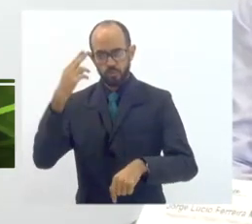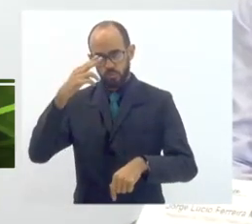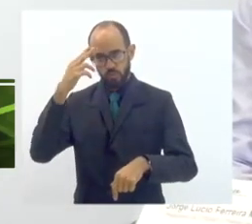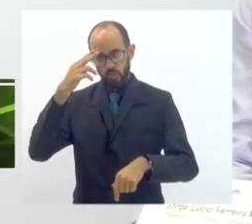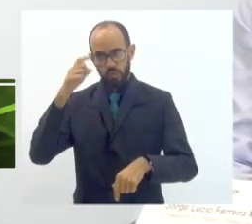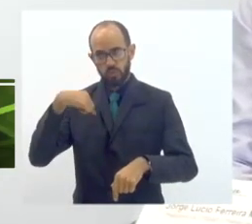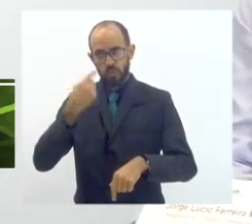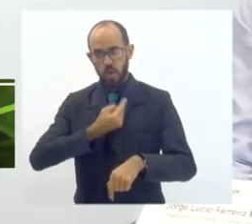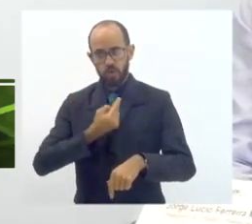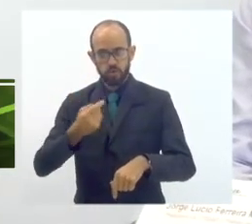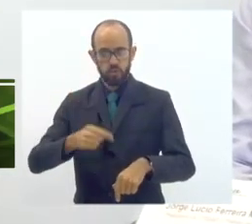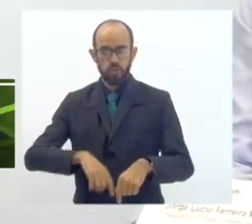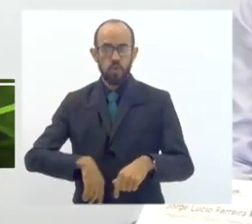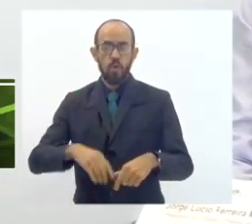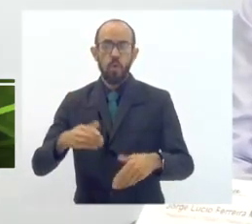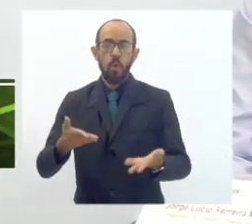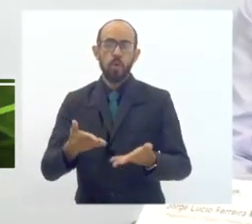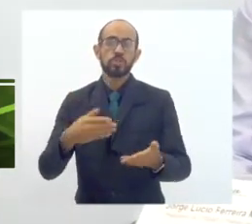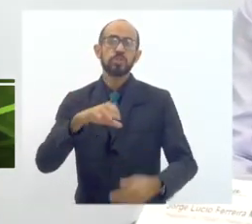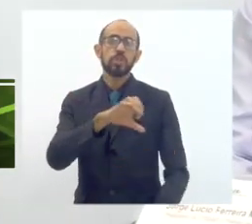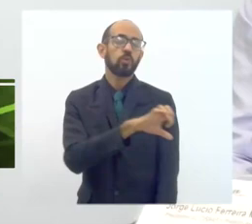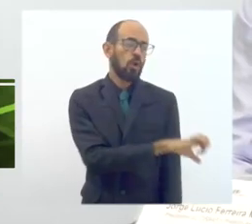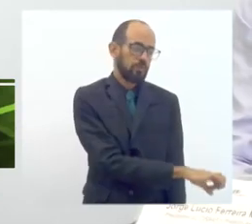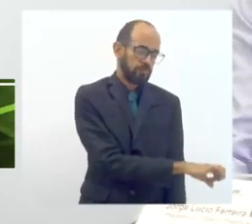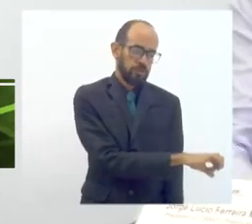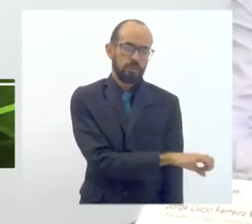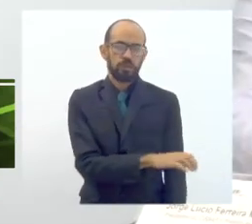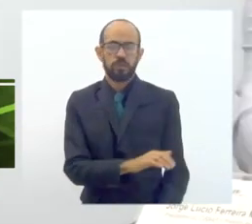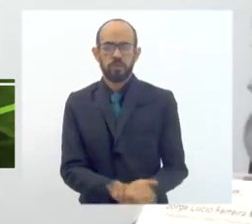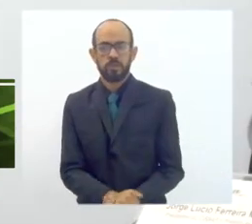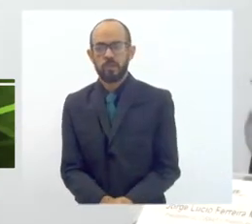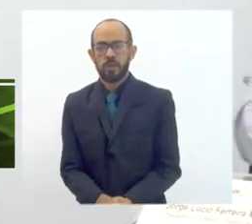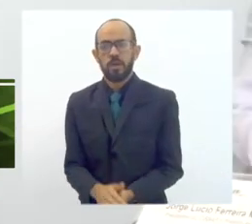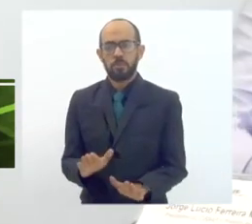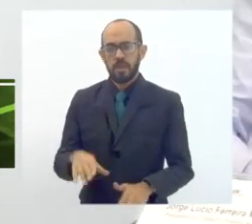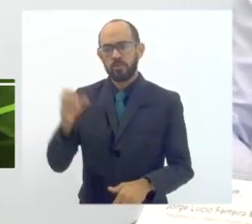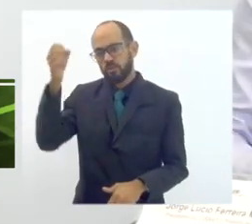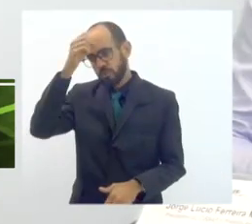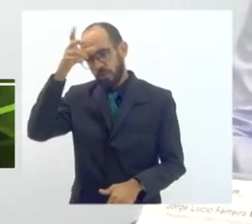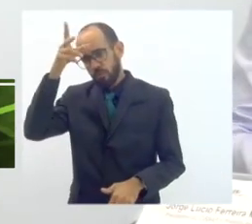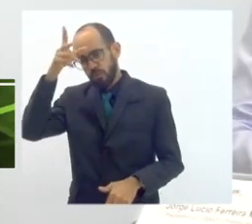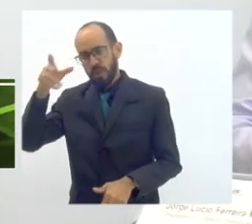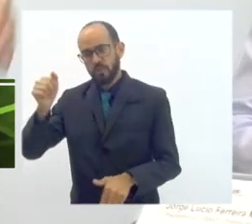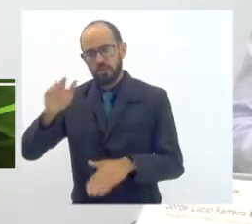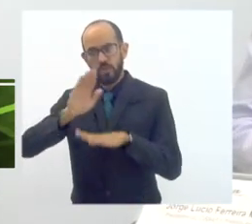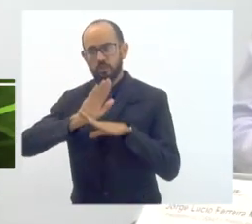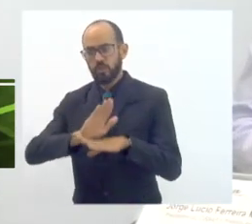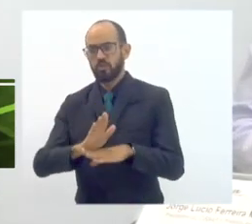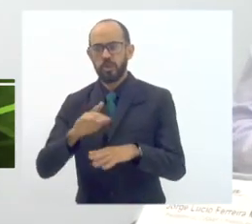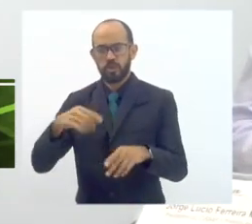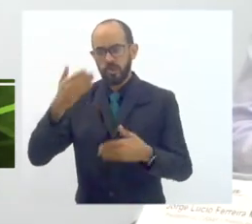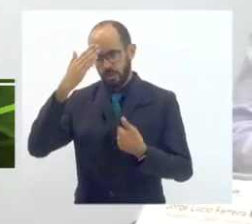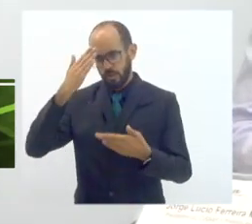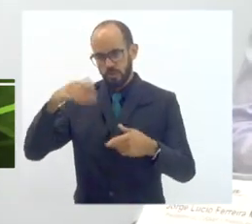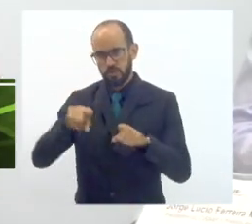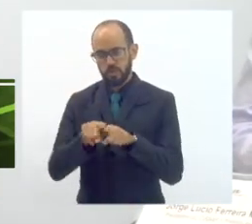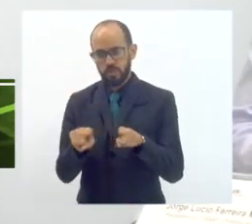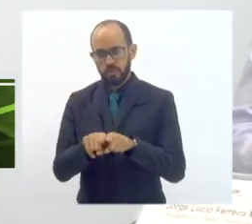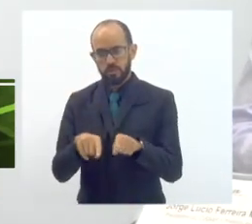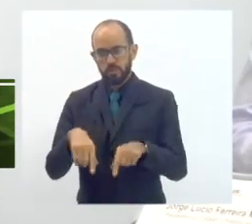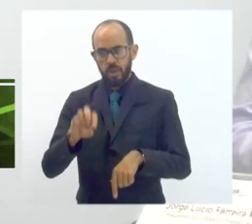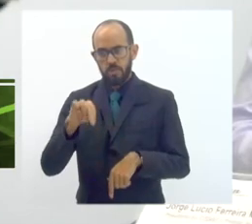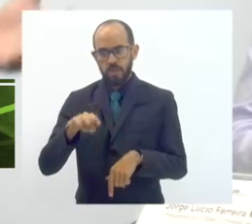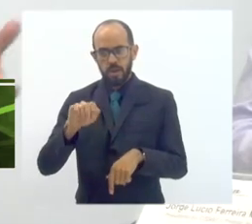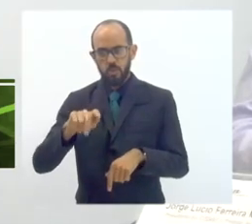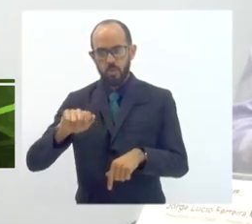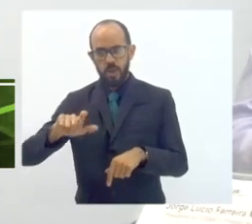somos 9 colaboradores, mas graças a Deus e aos prefeitos que têm nos abraçado, e agradeço também à prefeita Manuela por isso,